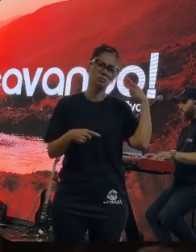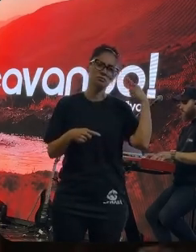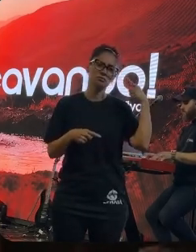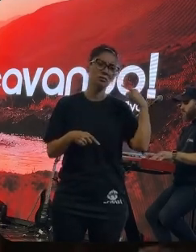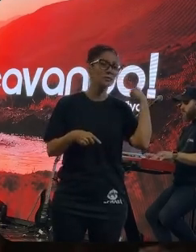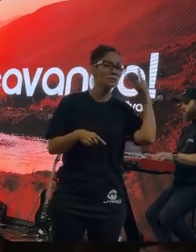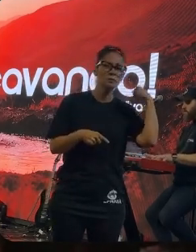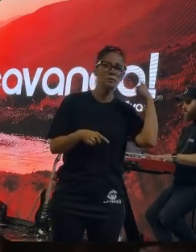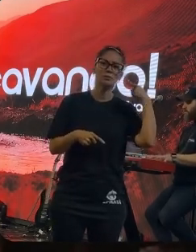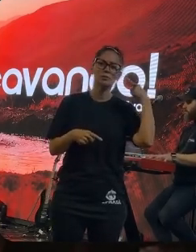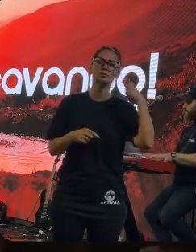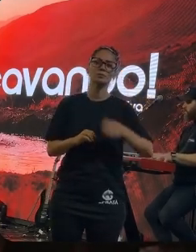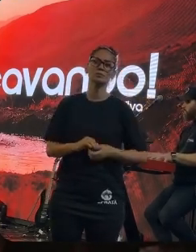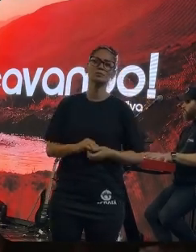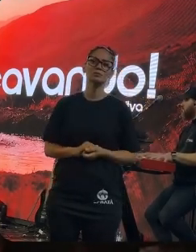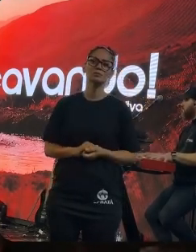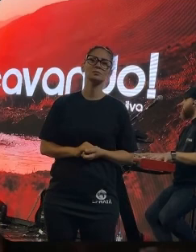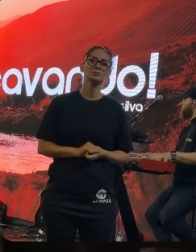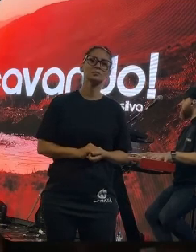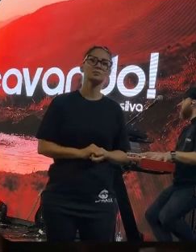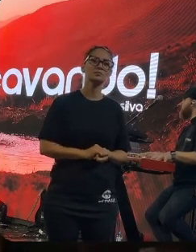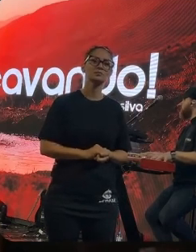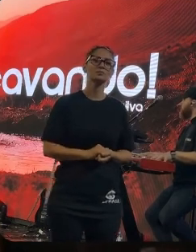você está doido. E ele: